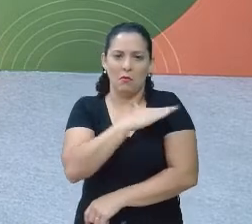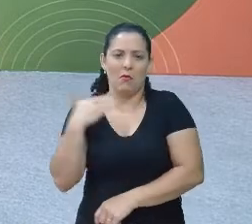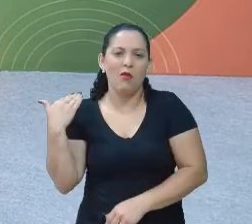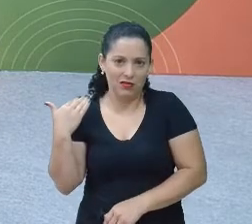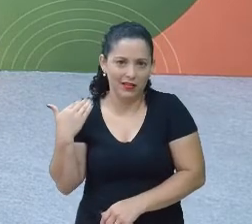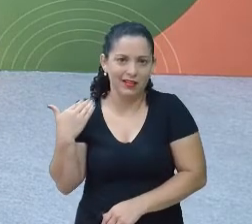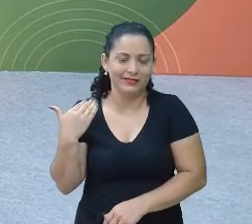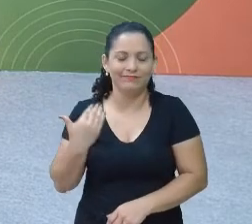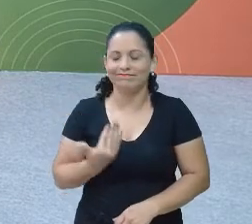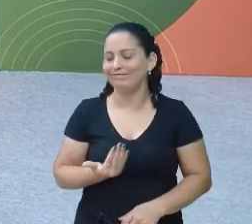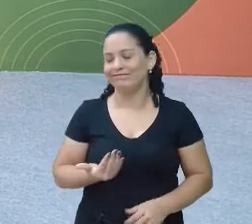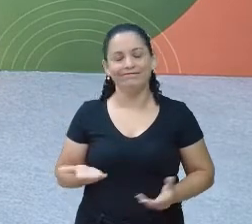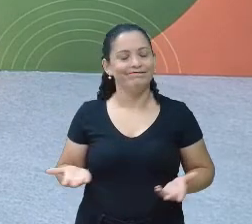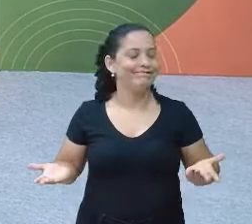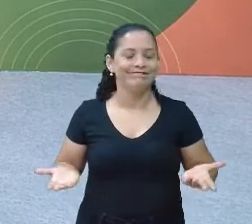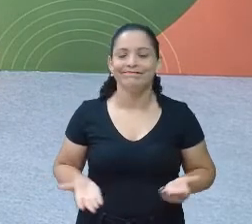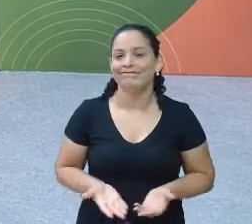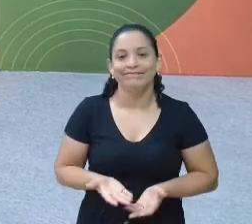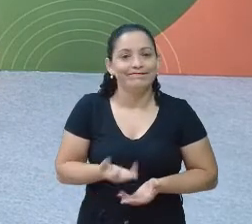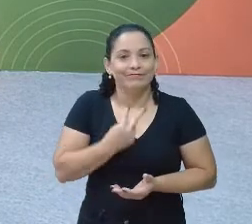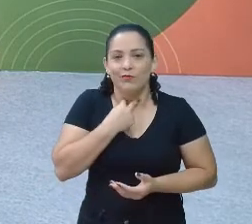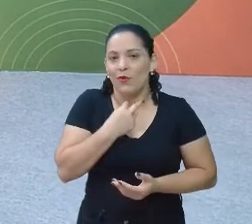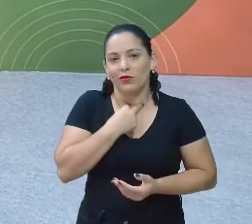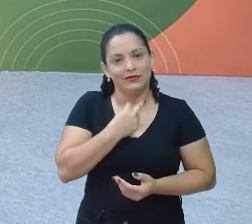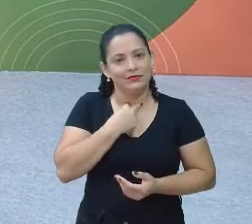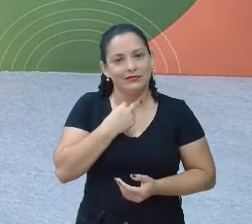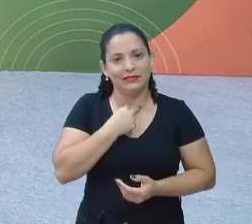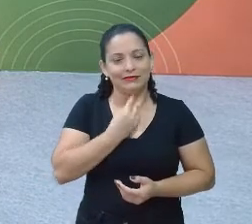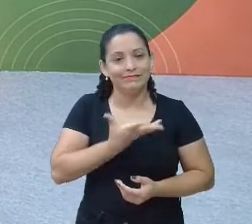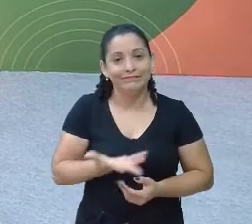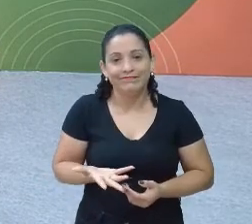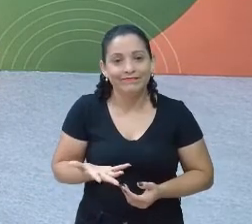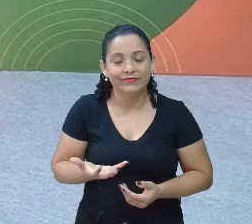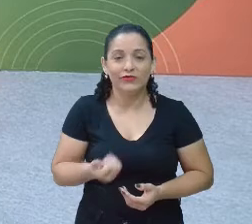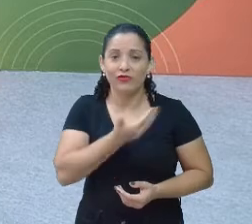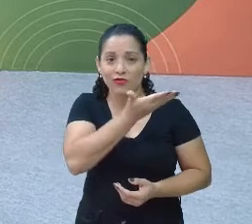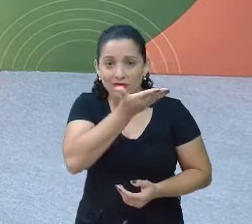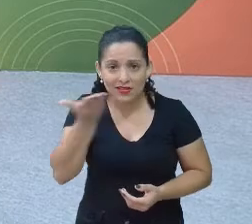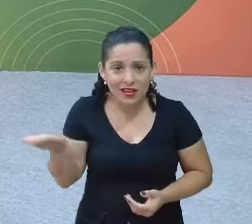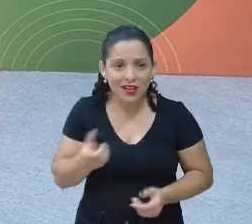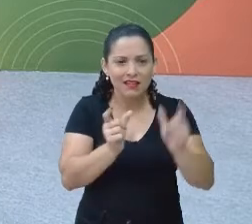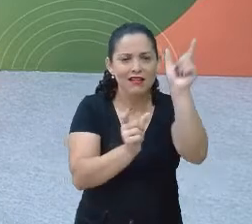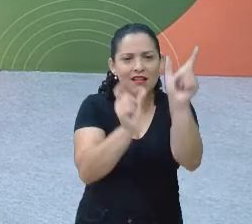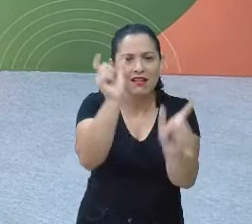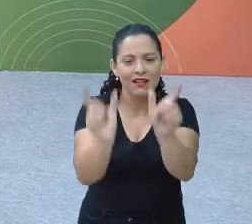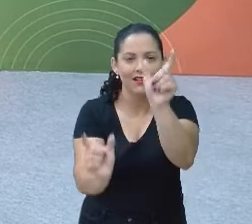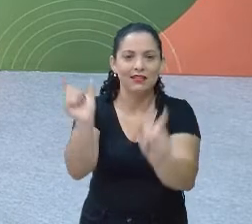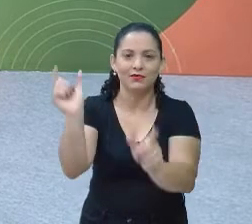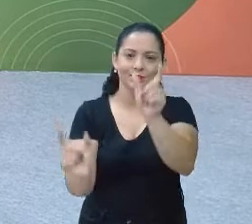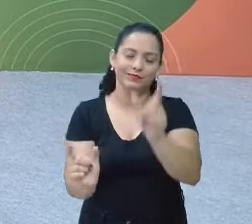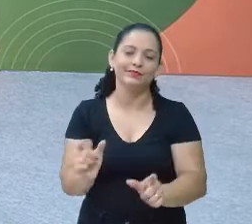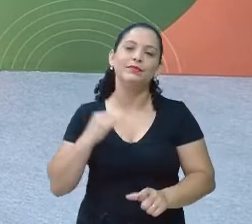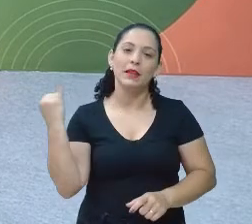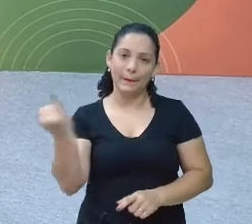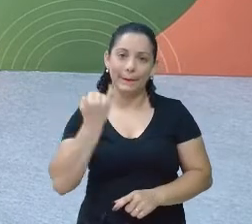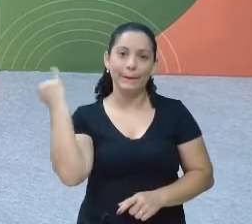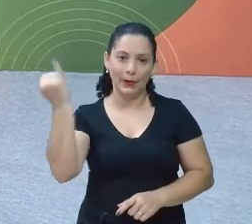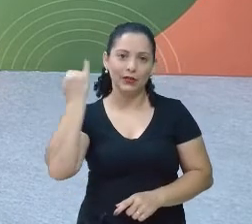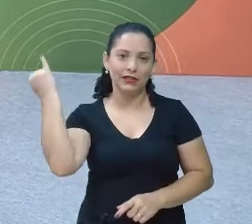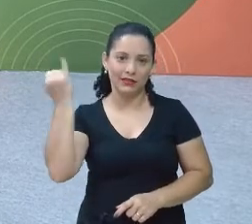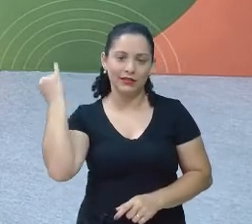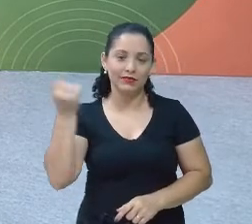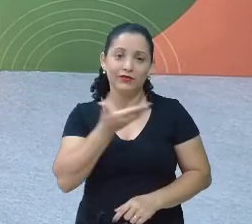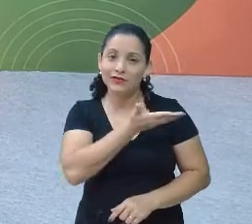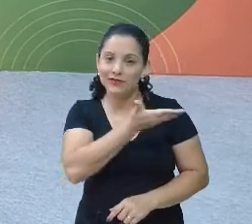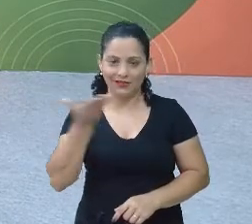meu. Tá? Eu não tenho condições nenhuma. Você é importantíssimo, você é até indispensável. Então, por